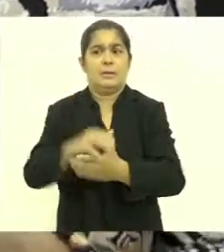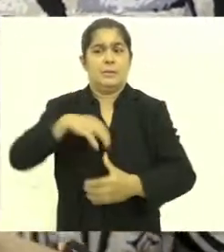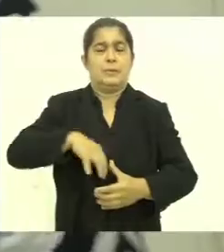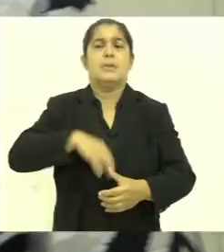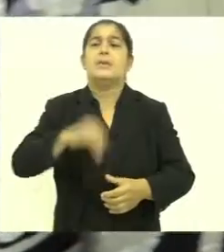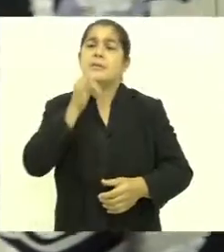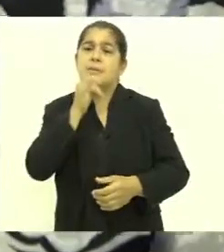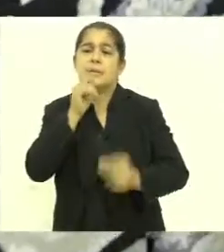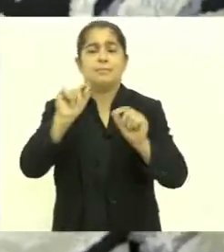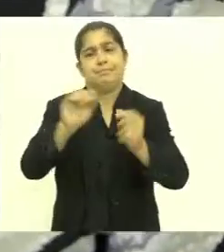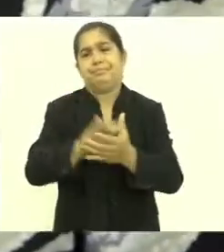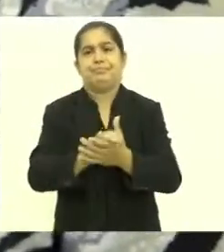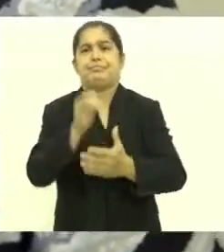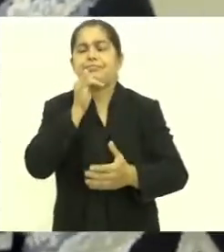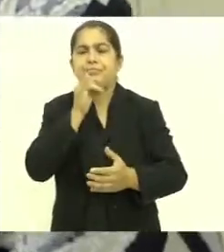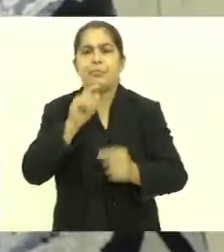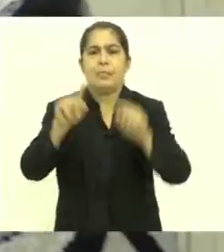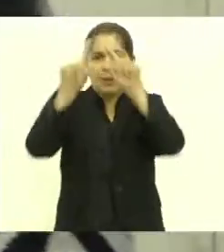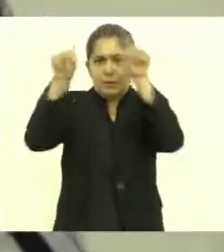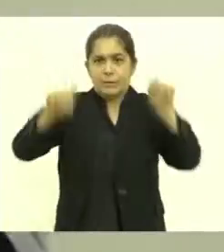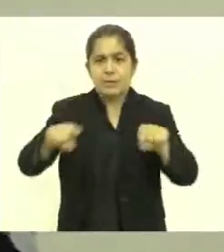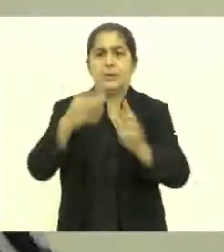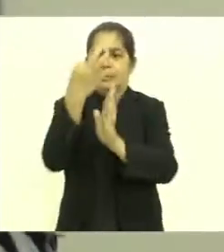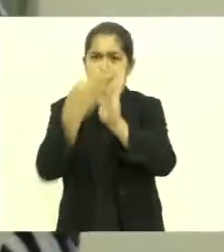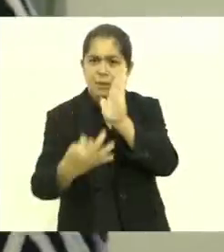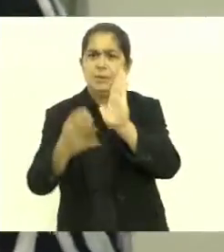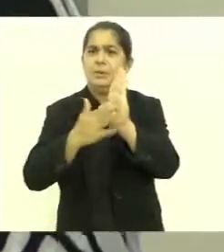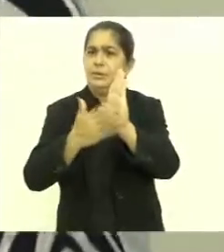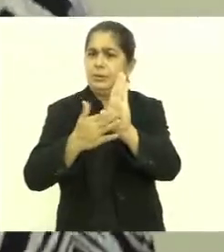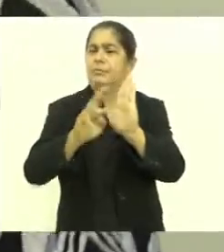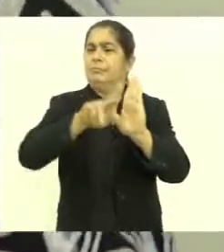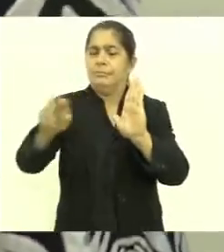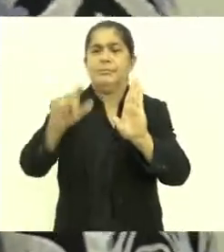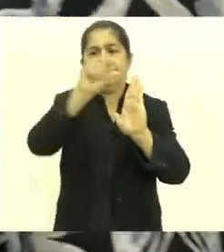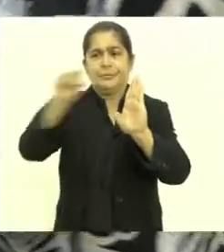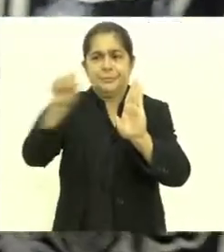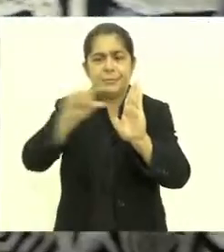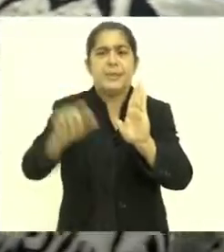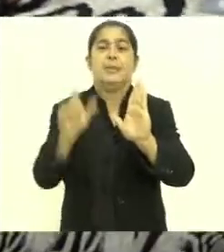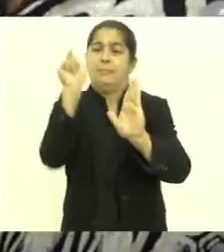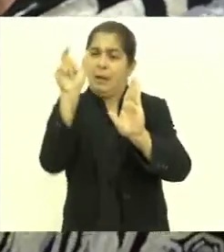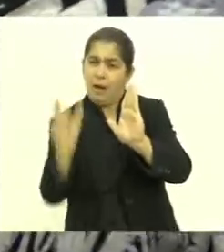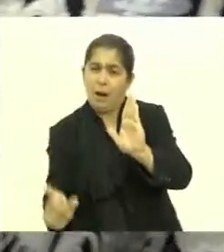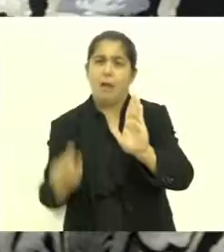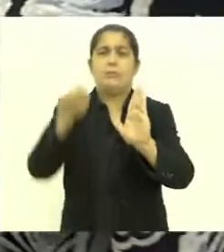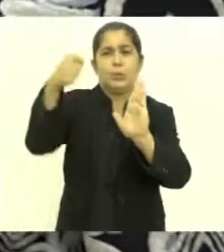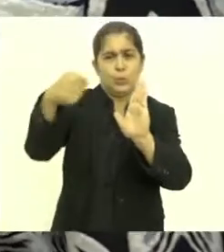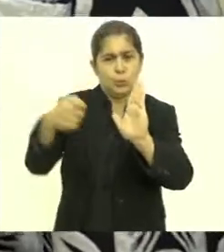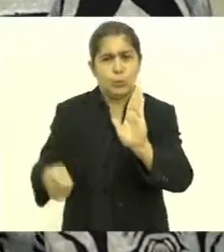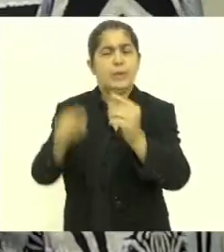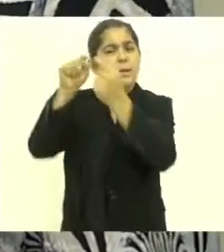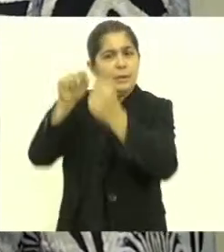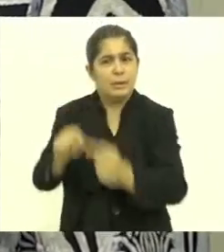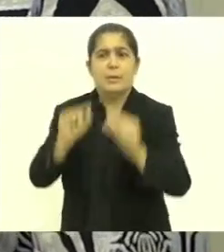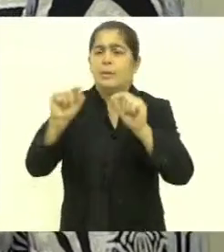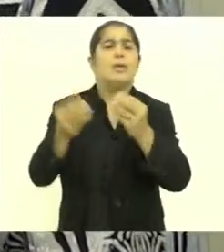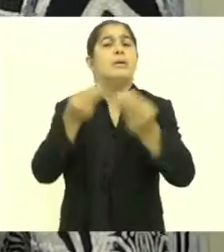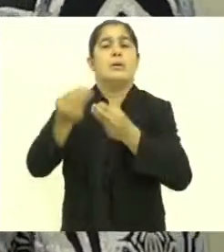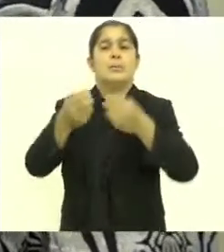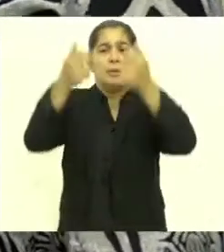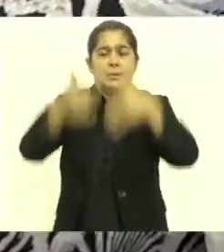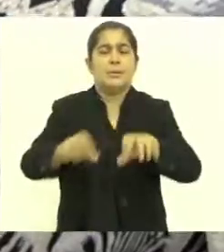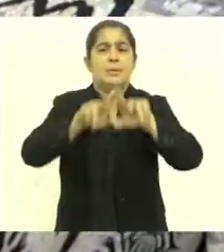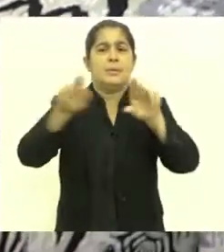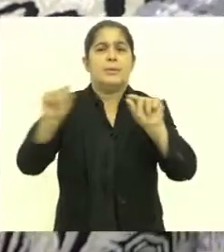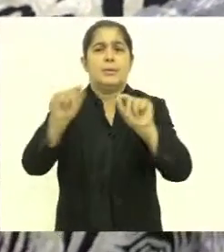a diferença deles? Na sala, eu coloco no quadro texto, frases e palavras-chave.